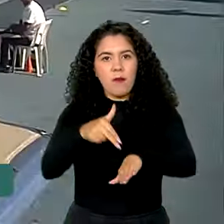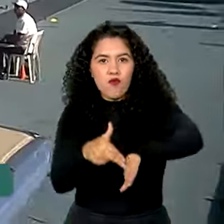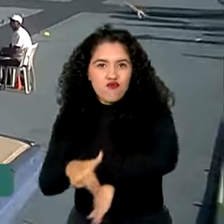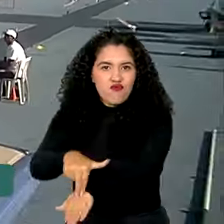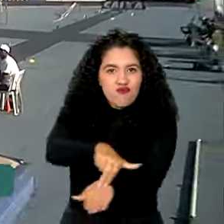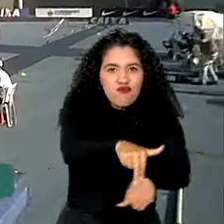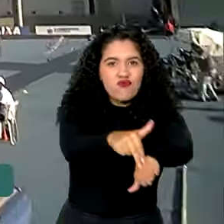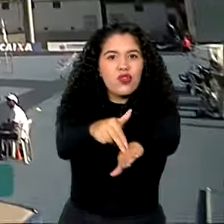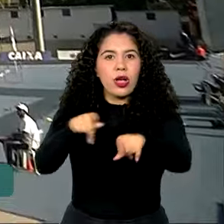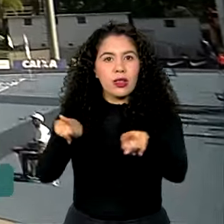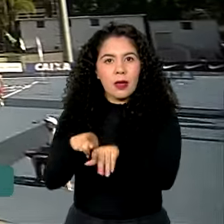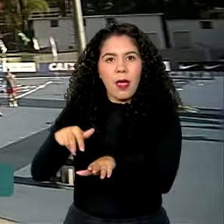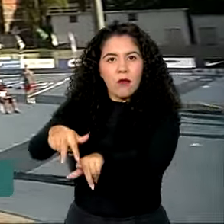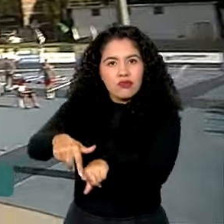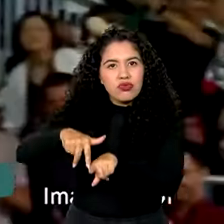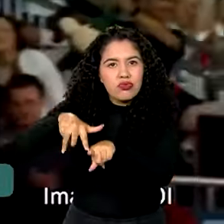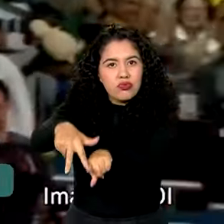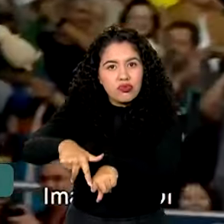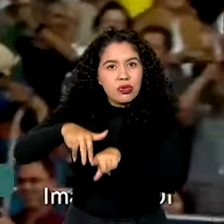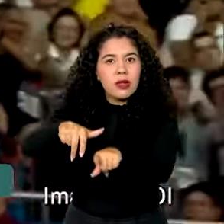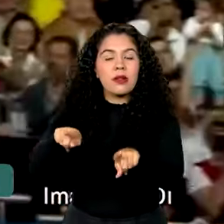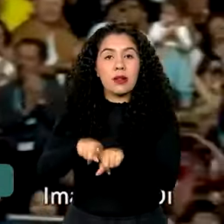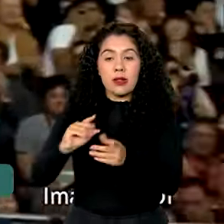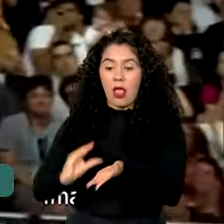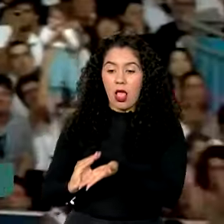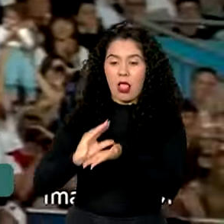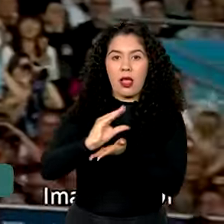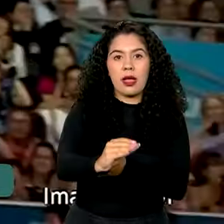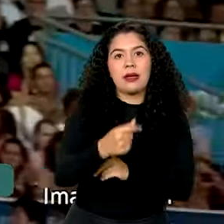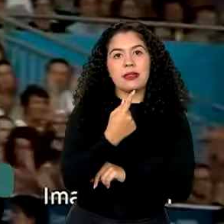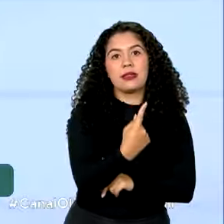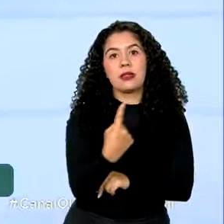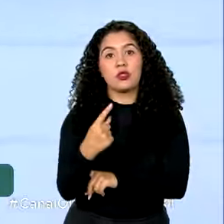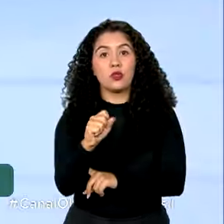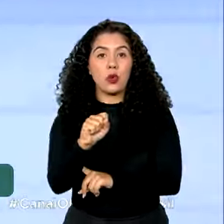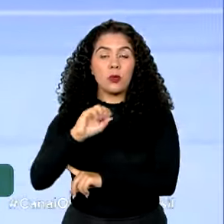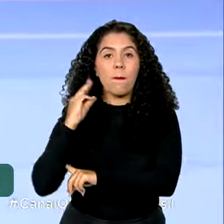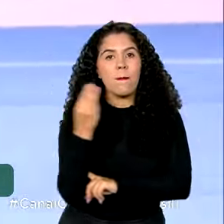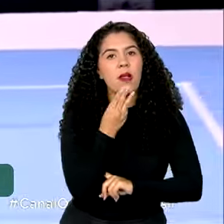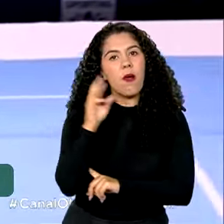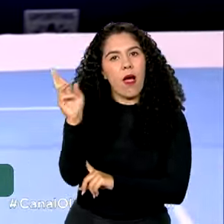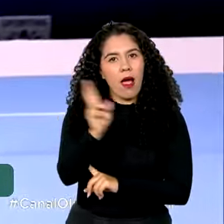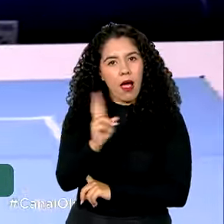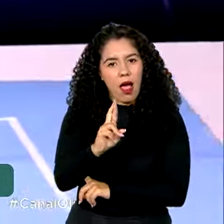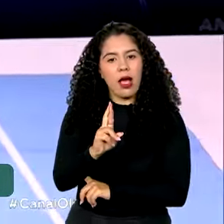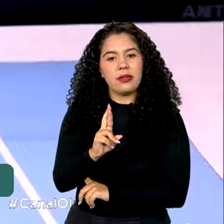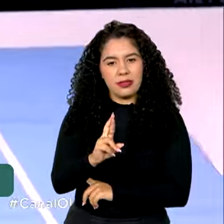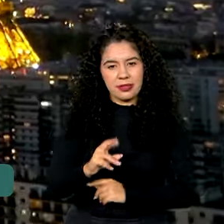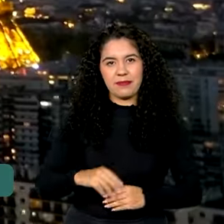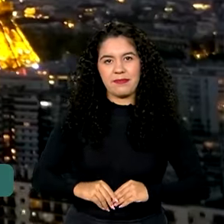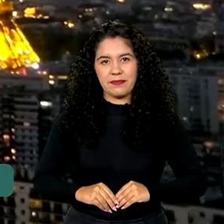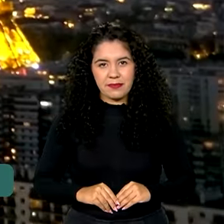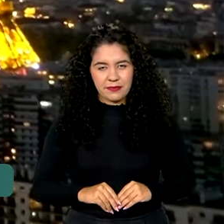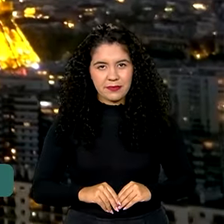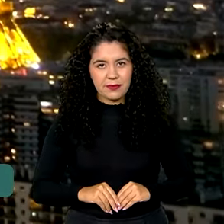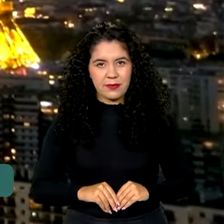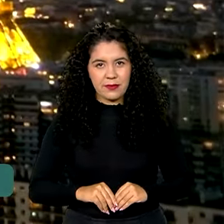em 2023, investiu R$ 118 milhões em patrocínios esportivos.